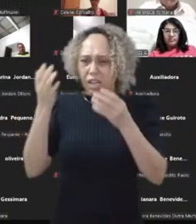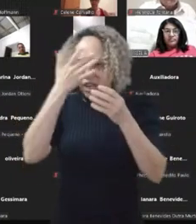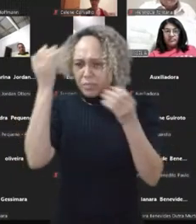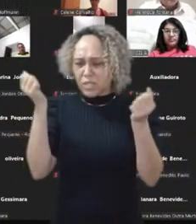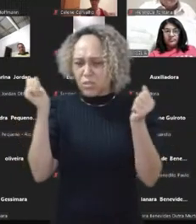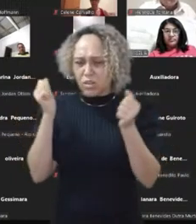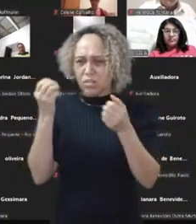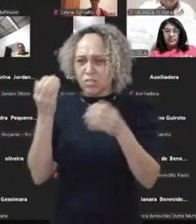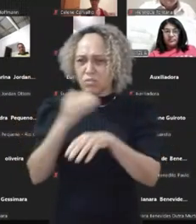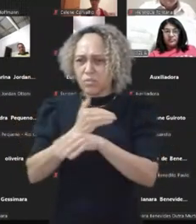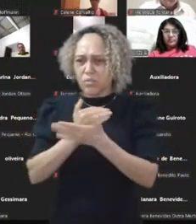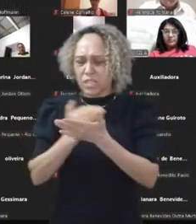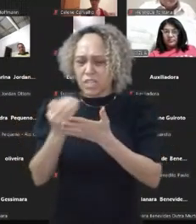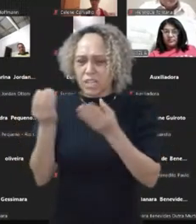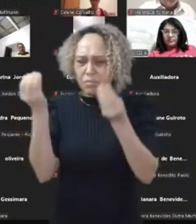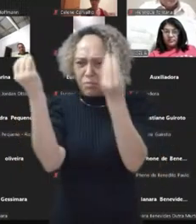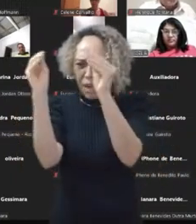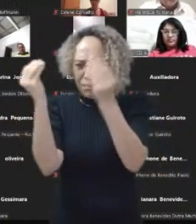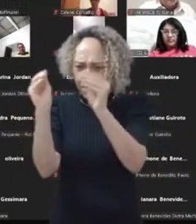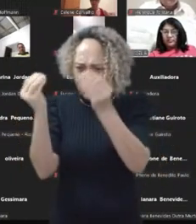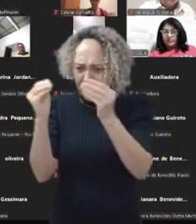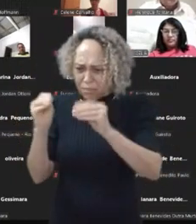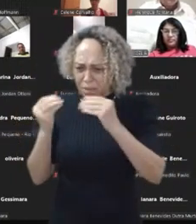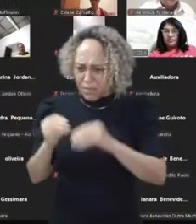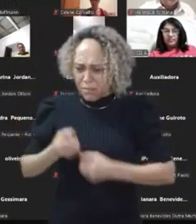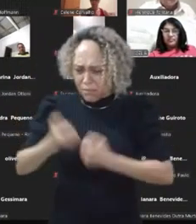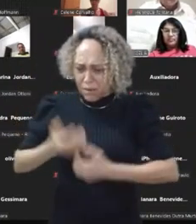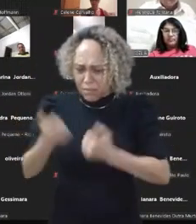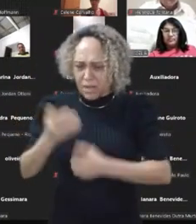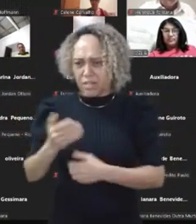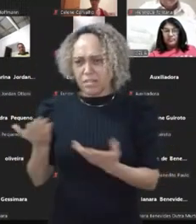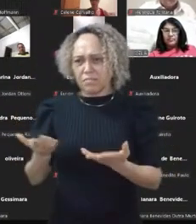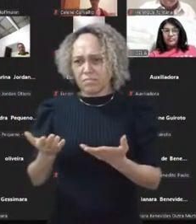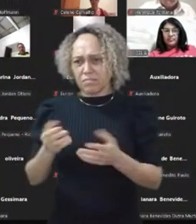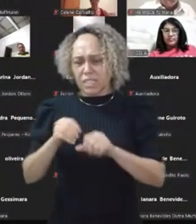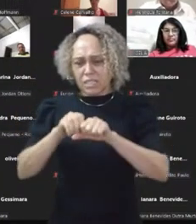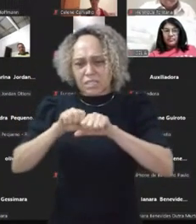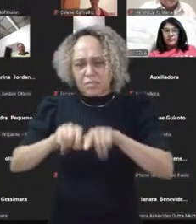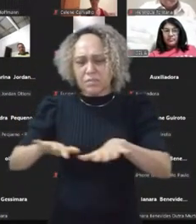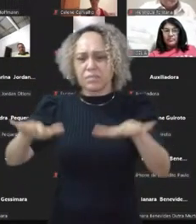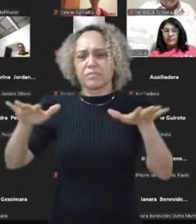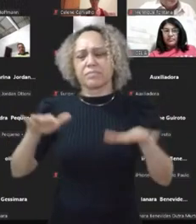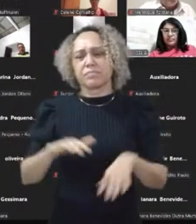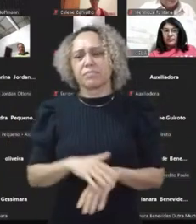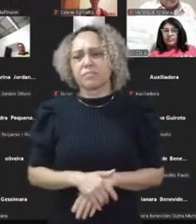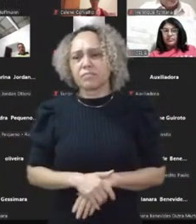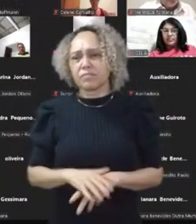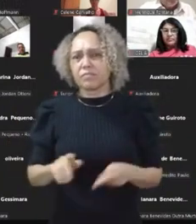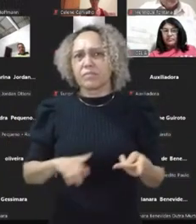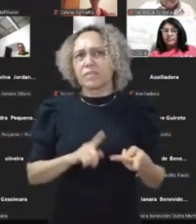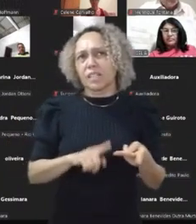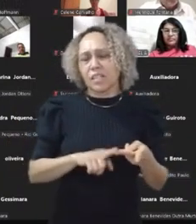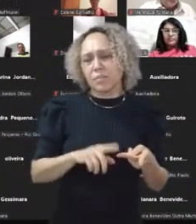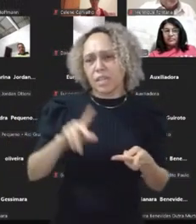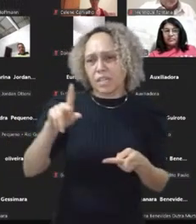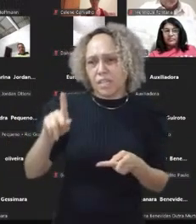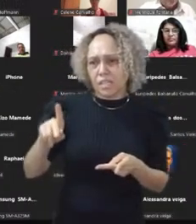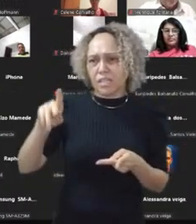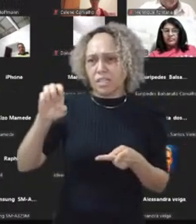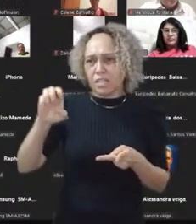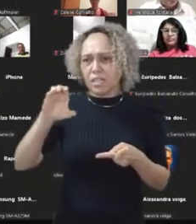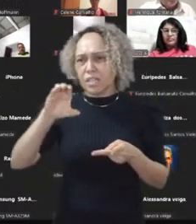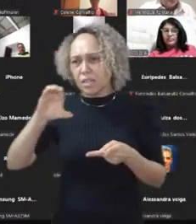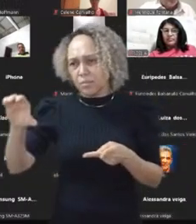falarem sobre um determinado tema E aí eu posso trazer também outros exemplos como enfim a pele do estupro ou a